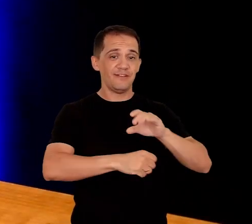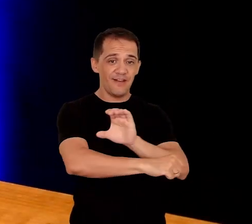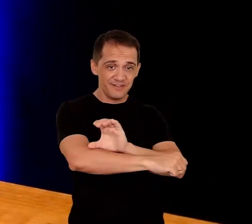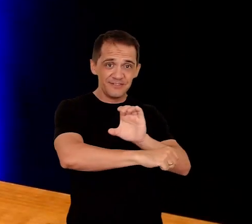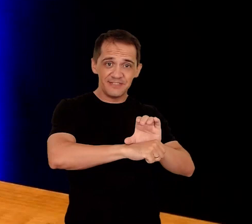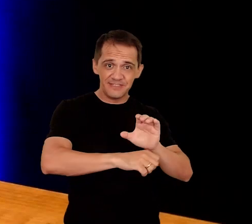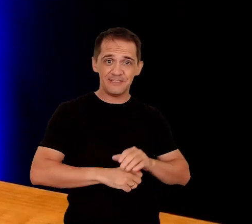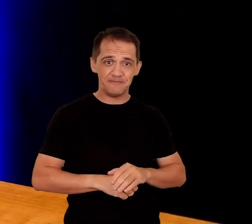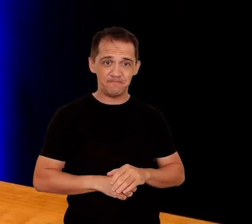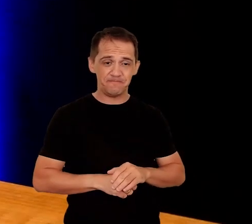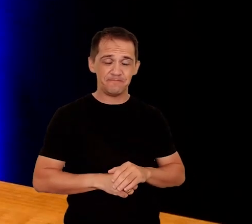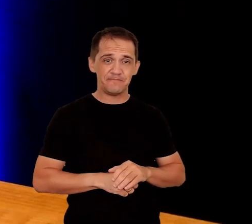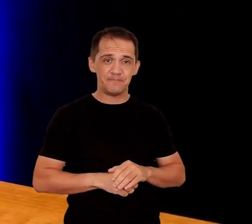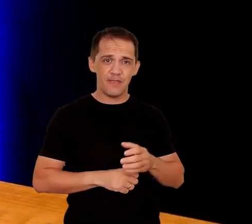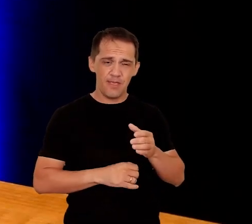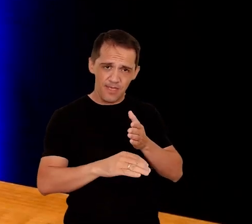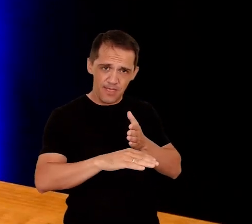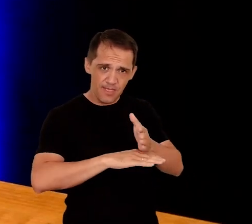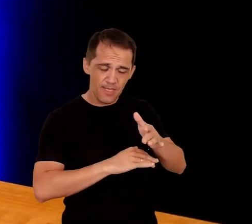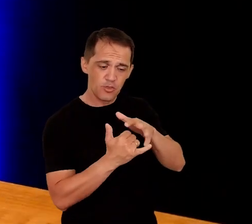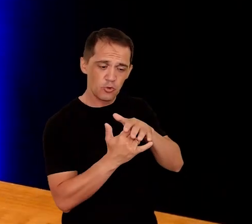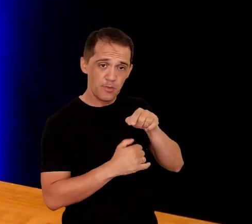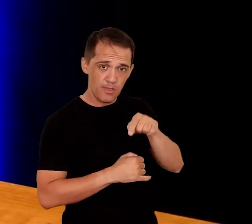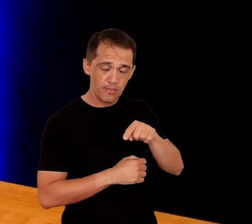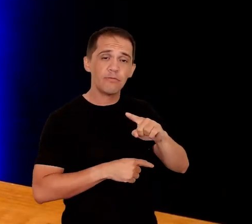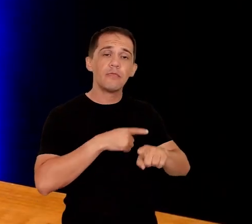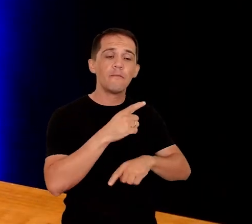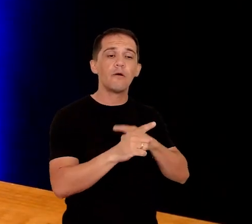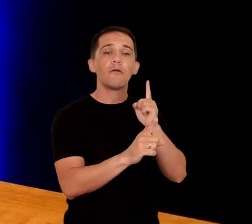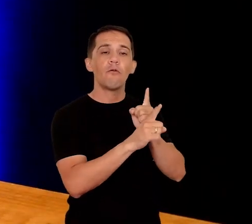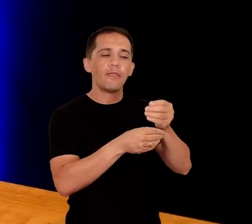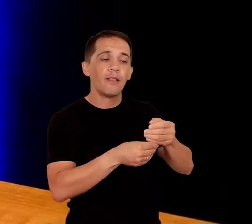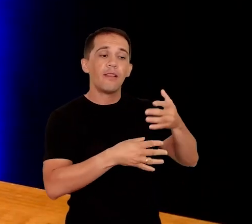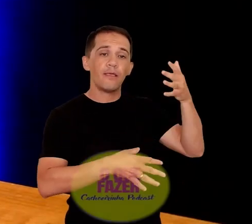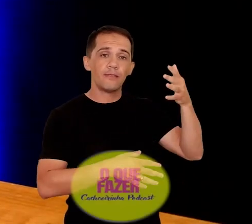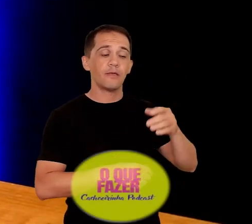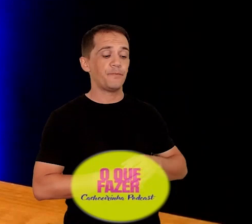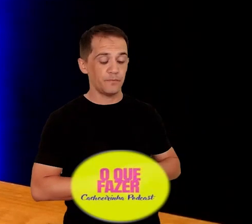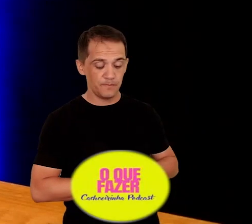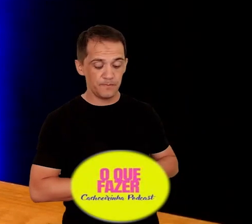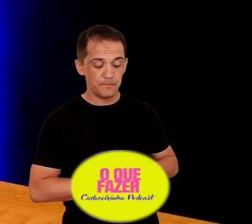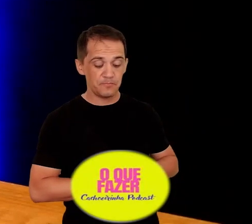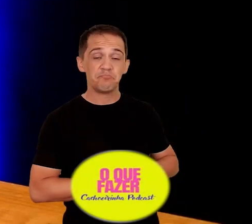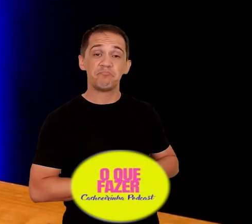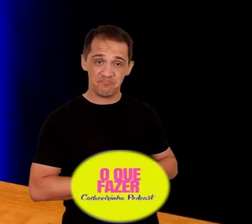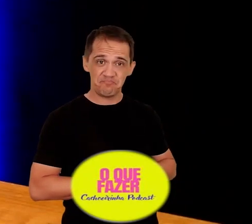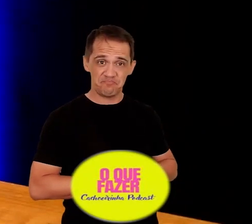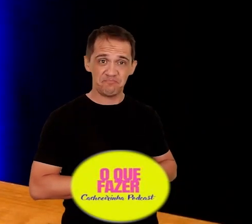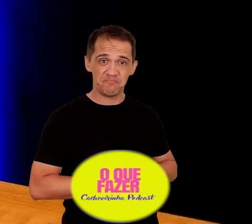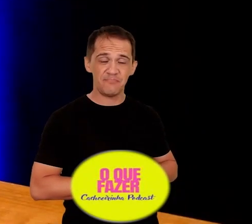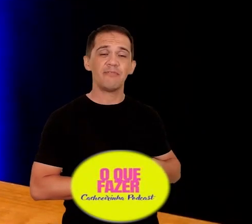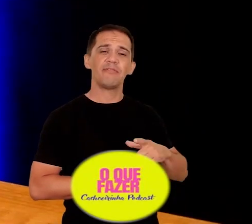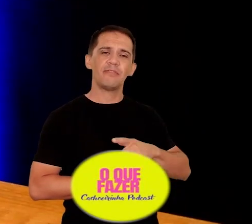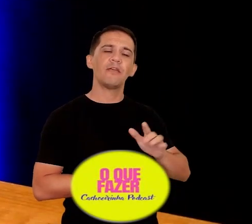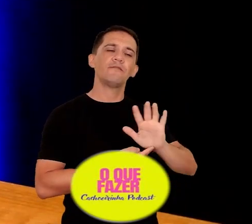de Cachoeirinha, né? Então, são específicos da nossa cidade. Então, se tu quer ter acesso aos nossos podcasts, tu vai lá no canal Pod Café Podcast, na playlist O